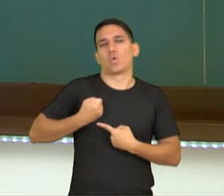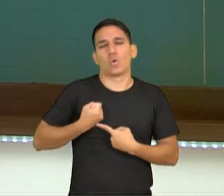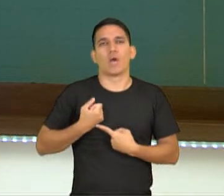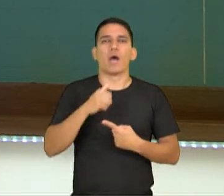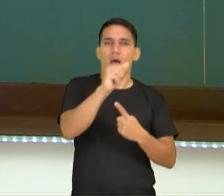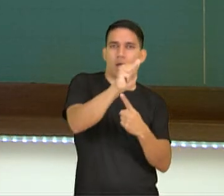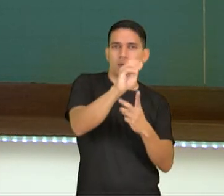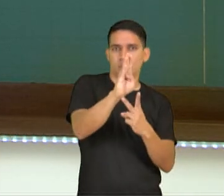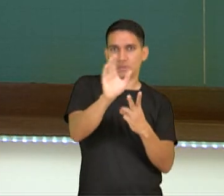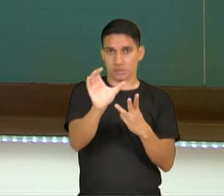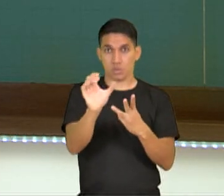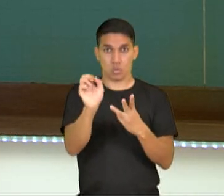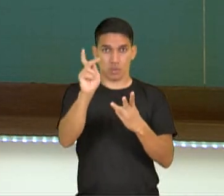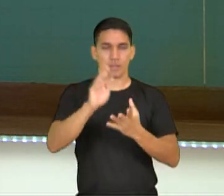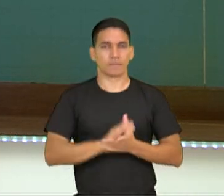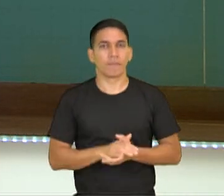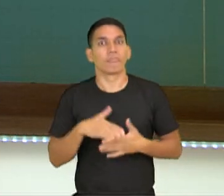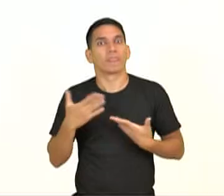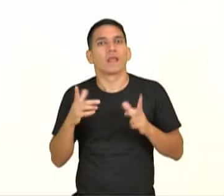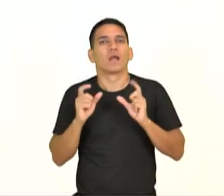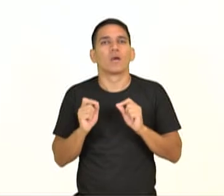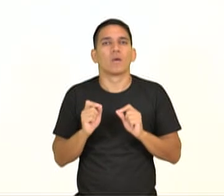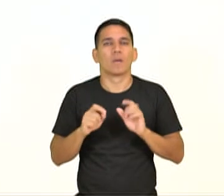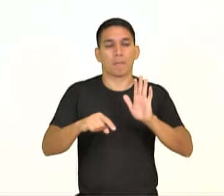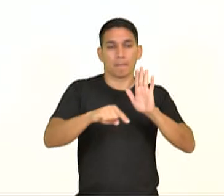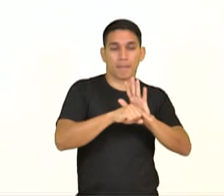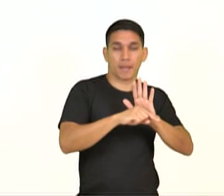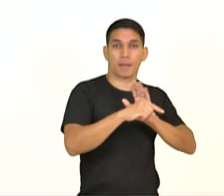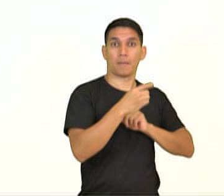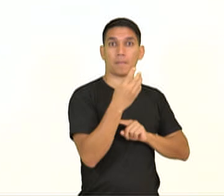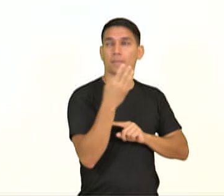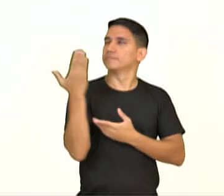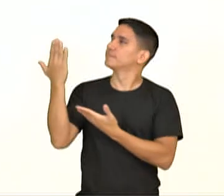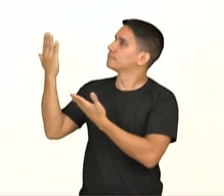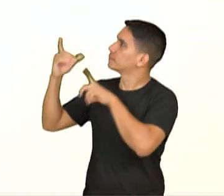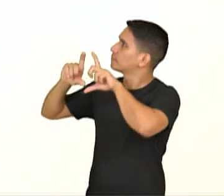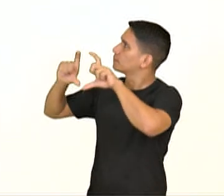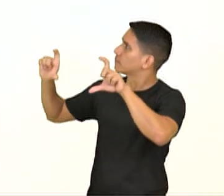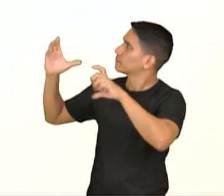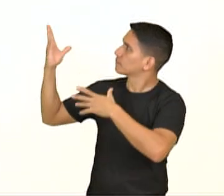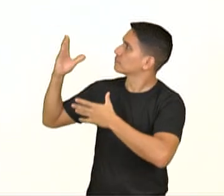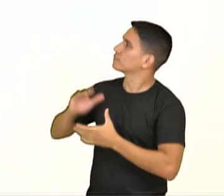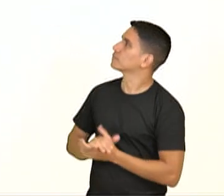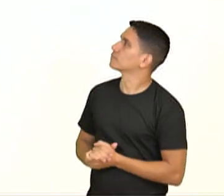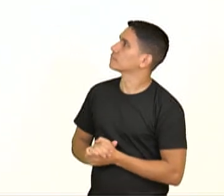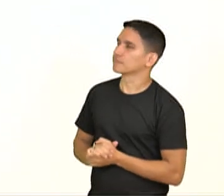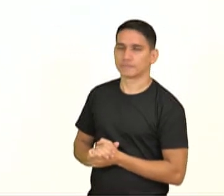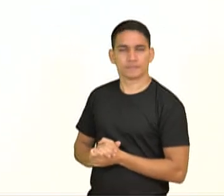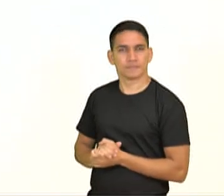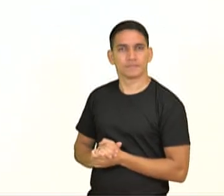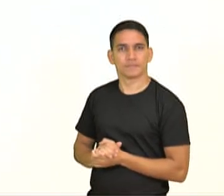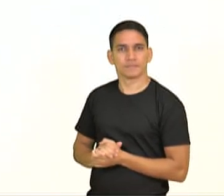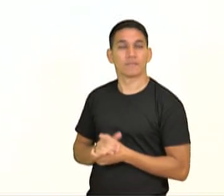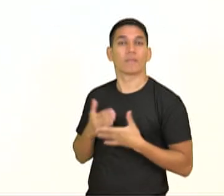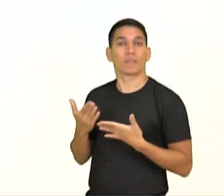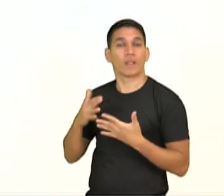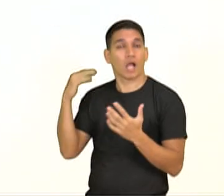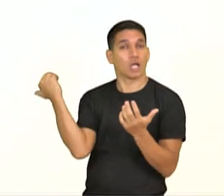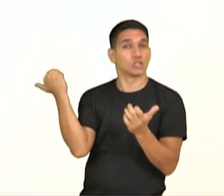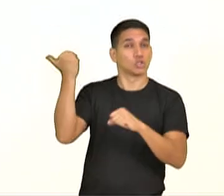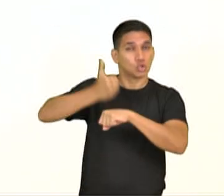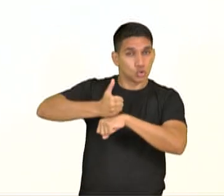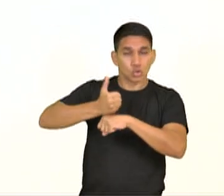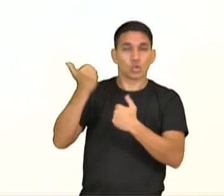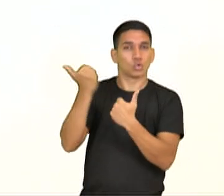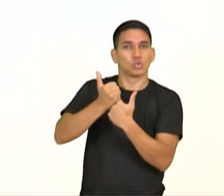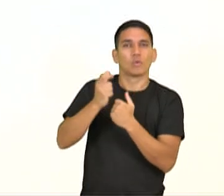a, o b e o c. Então, nós temos lá, né, que menos b mais ou menos raiz quadrada de delta sobre 2 vezes o a. Substituindo o delta ali,